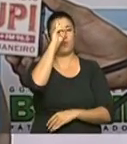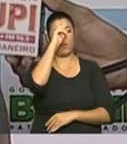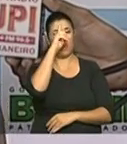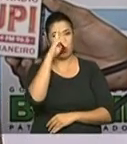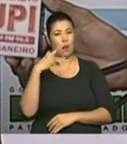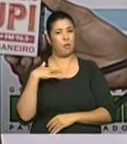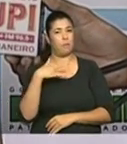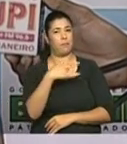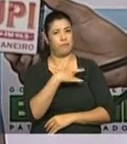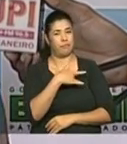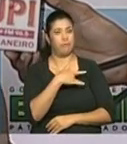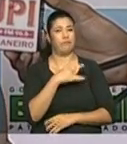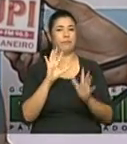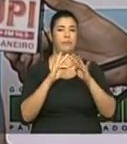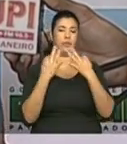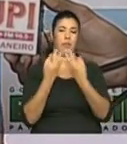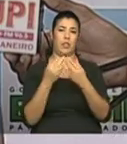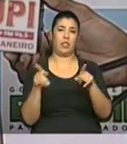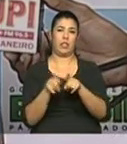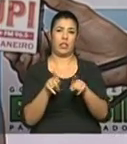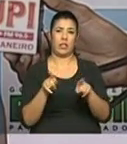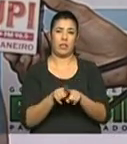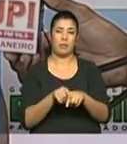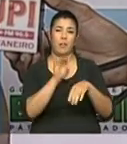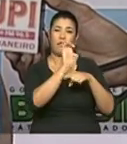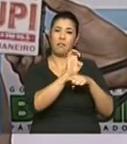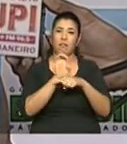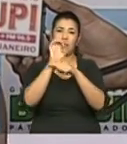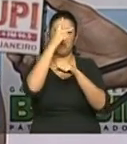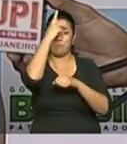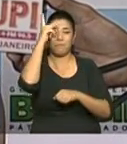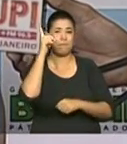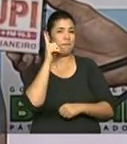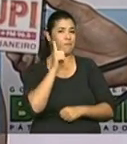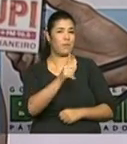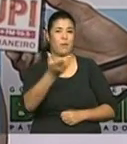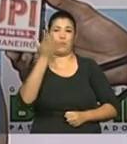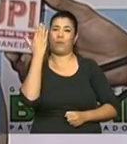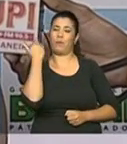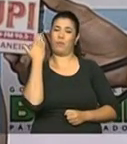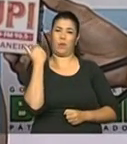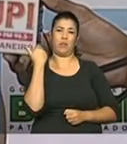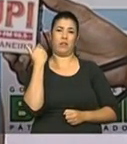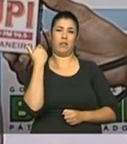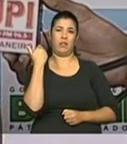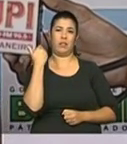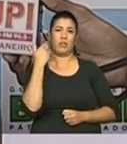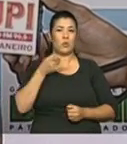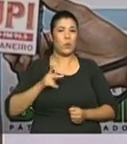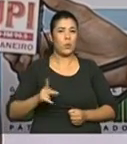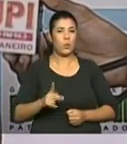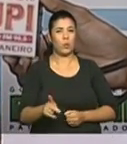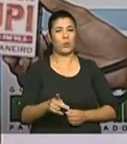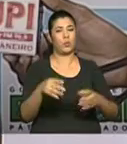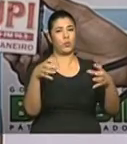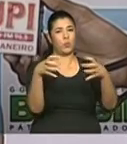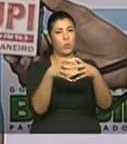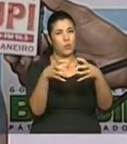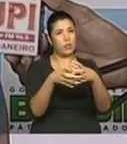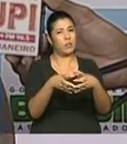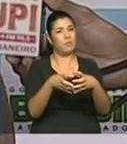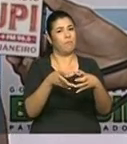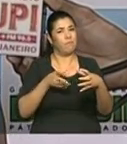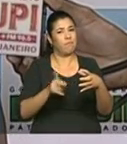saúde, às equipes de saúde da família, e aqueles estados em que nós não conseguimos manter equipes de atenção